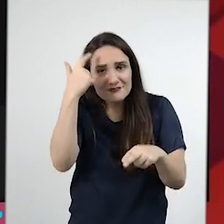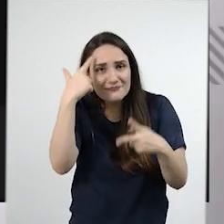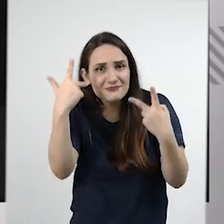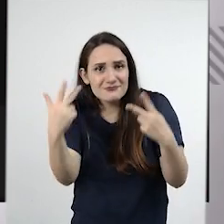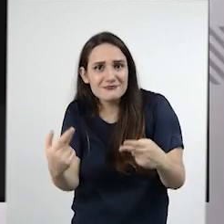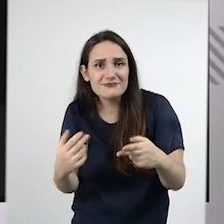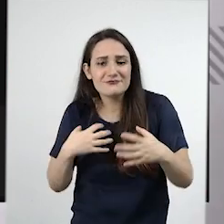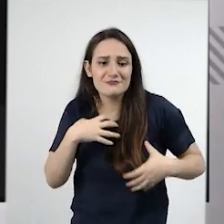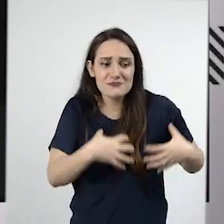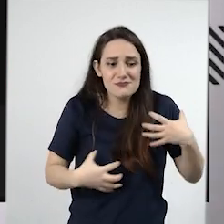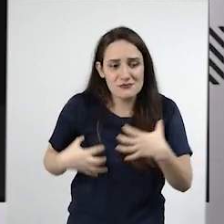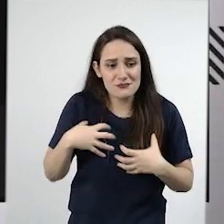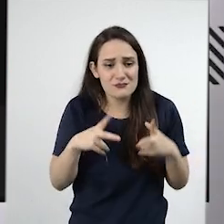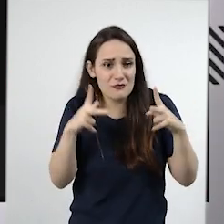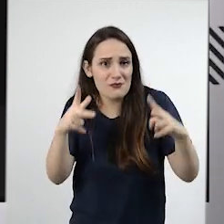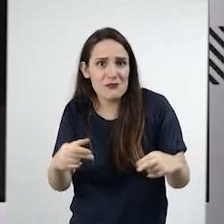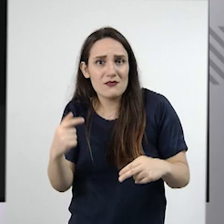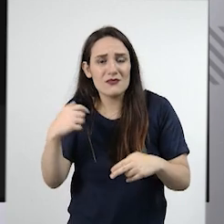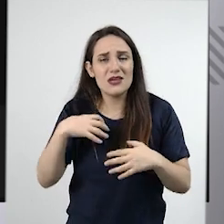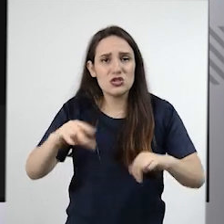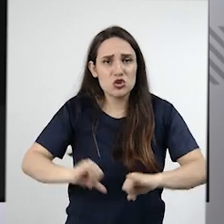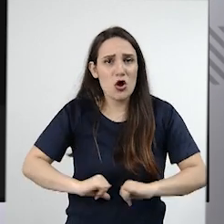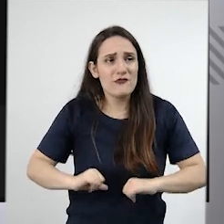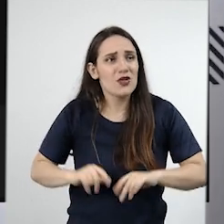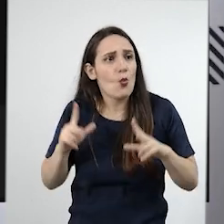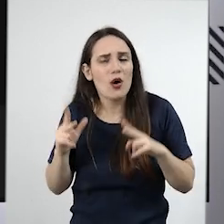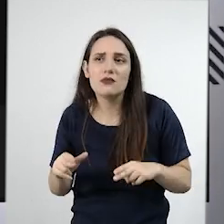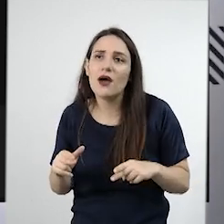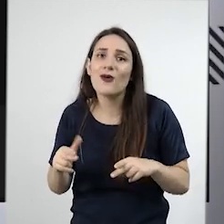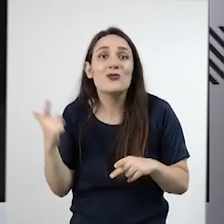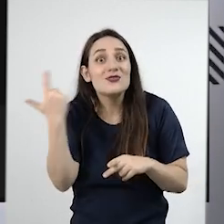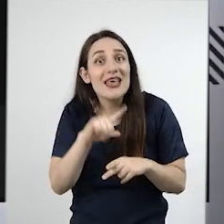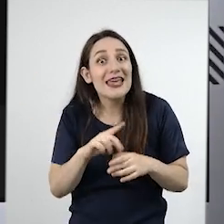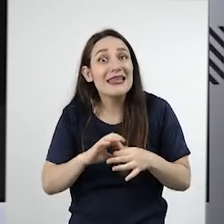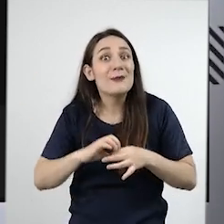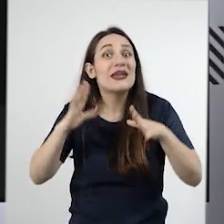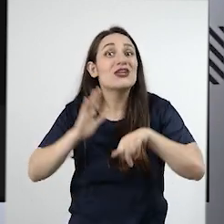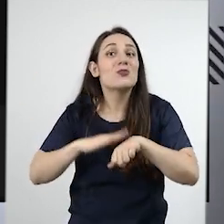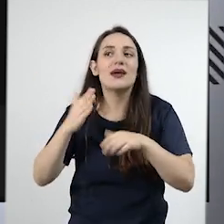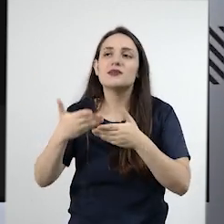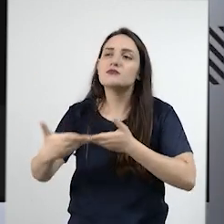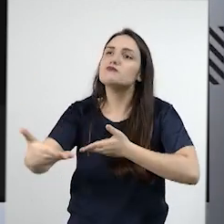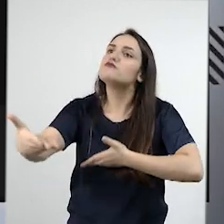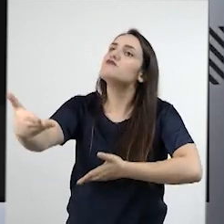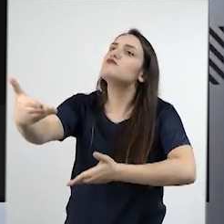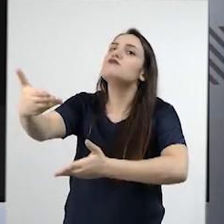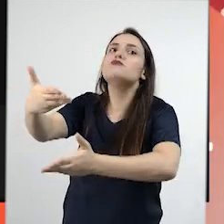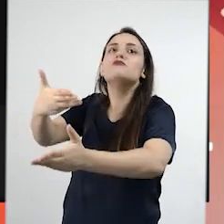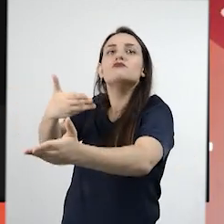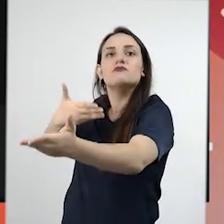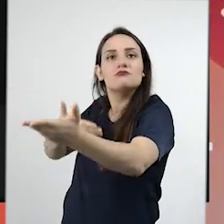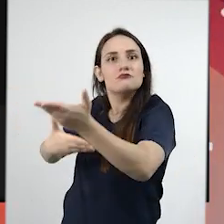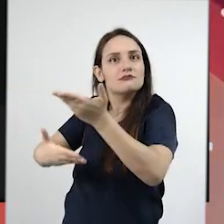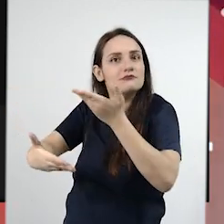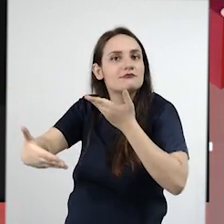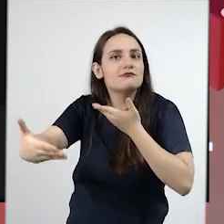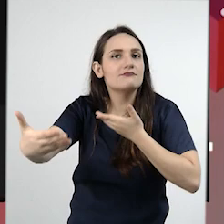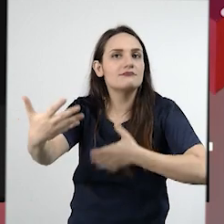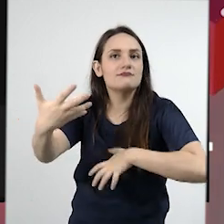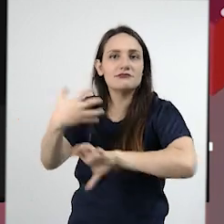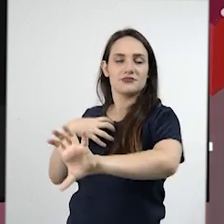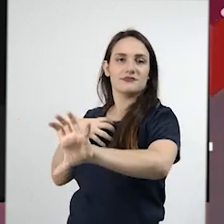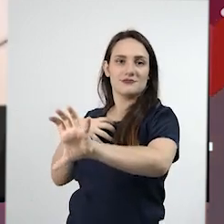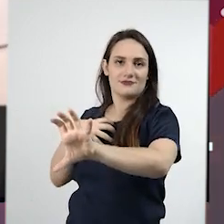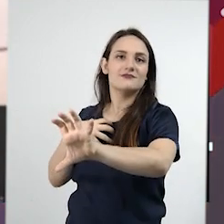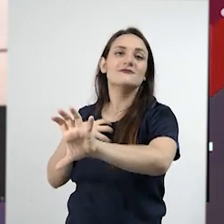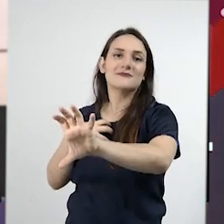angústias, os mesmos sofrimentos. Então, eu acho que tem essa possibilidade, sim,